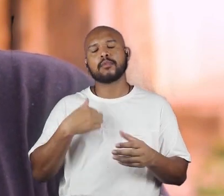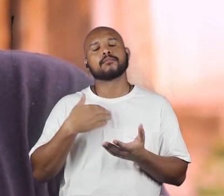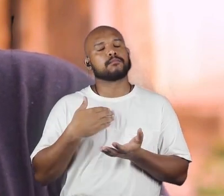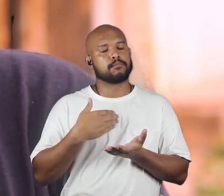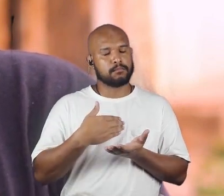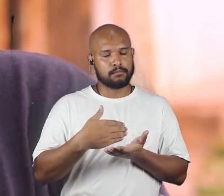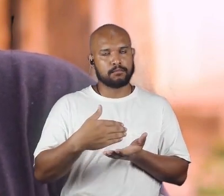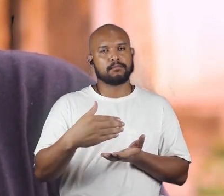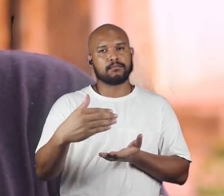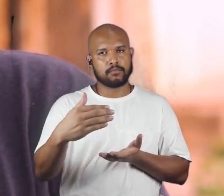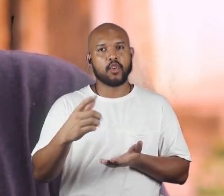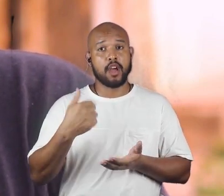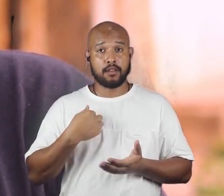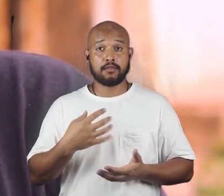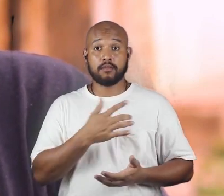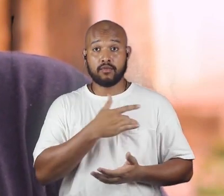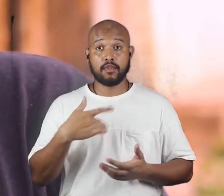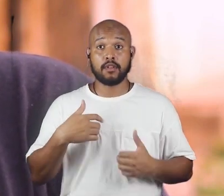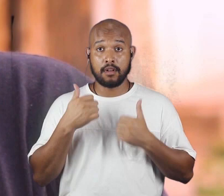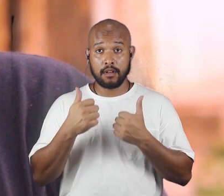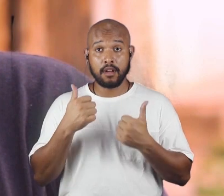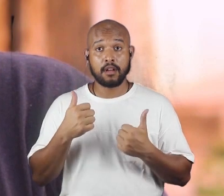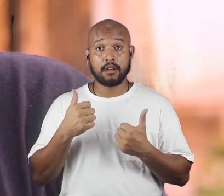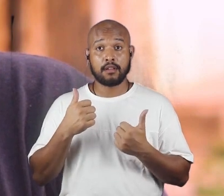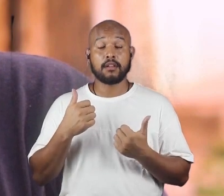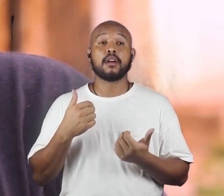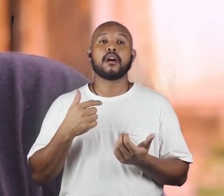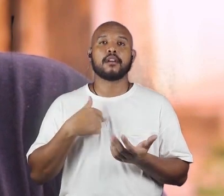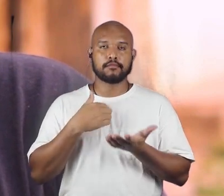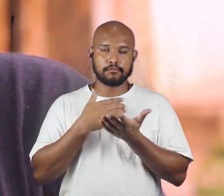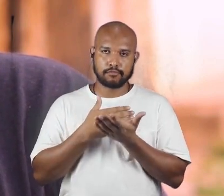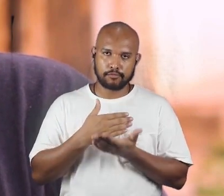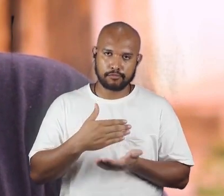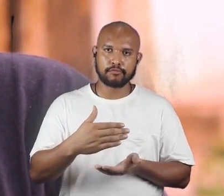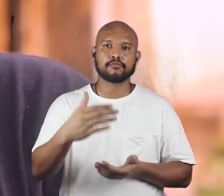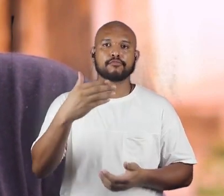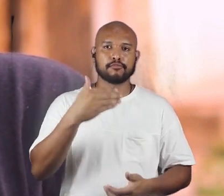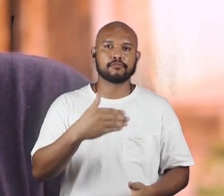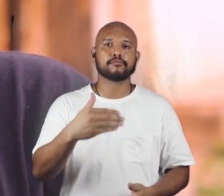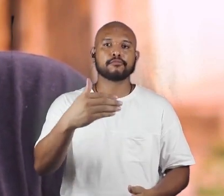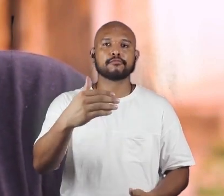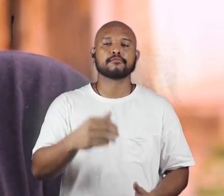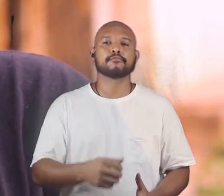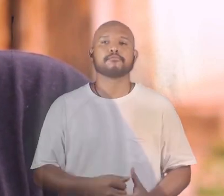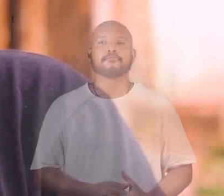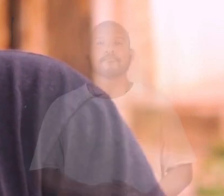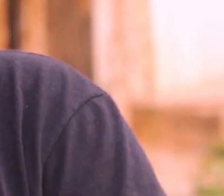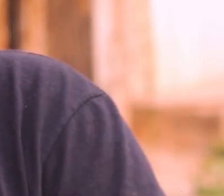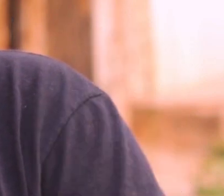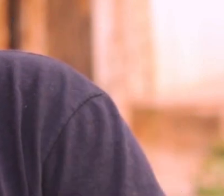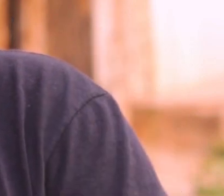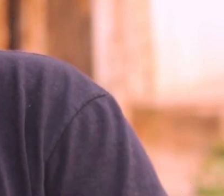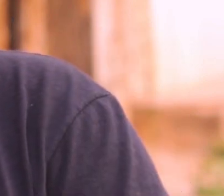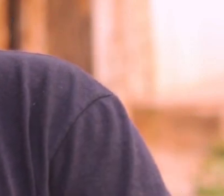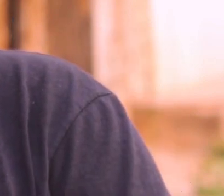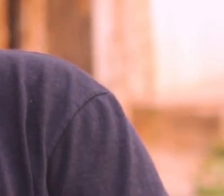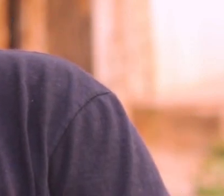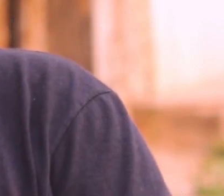saúde, enquanto eu puder, eu quero ir continuar. Fazer uma pós-graduação, um mestrado e assim por